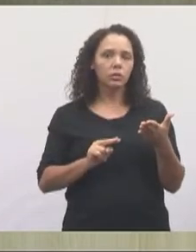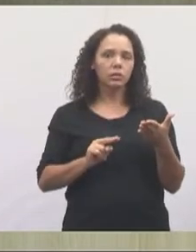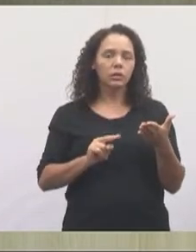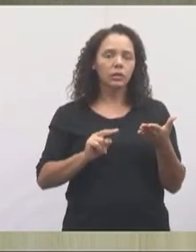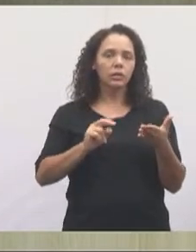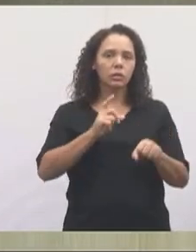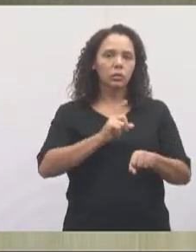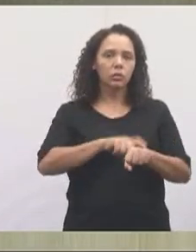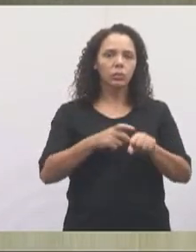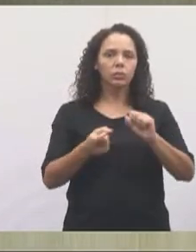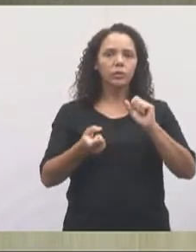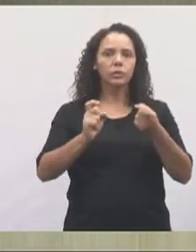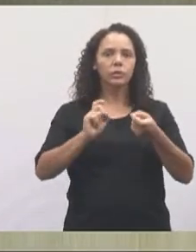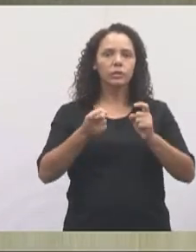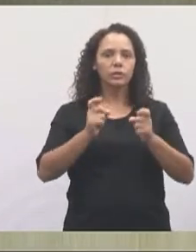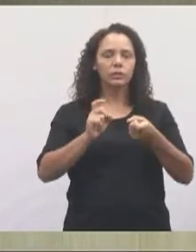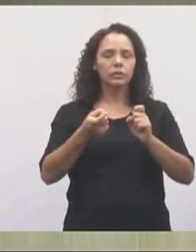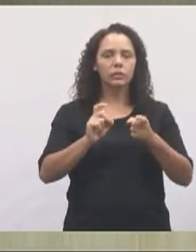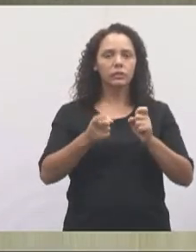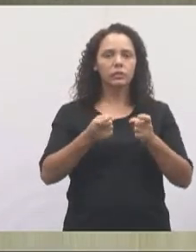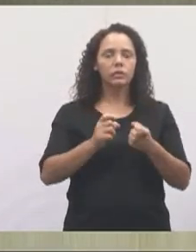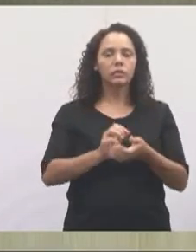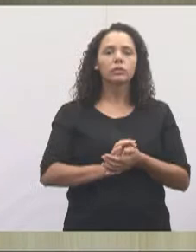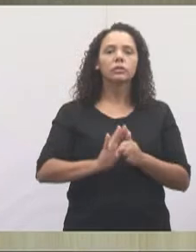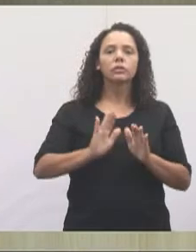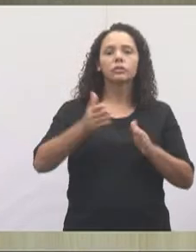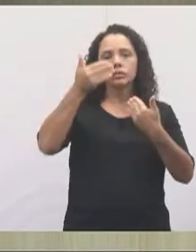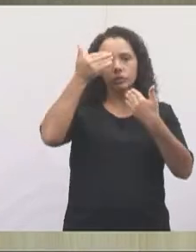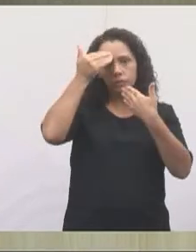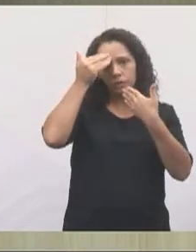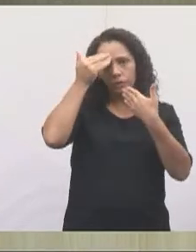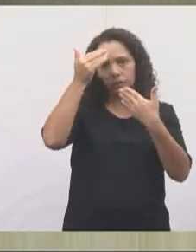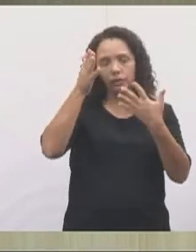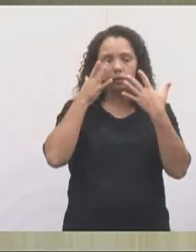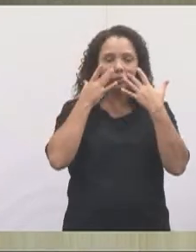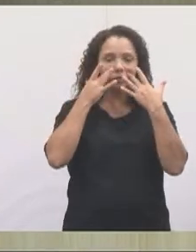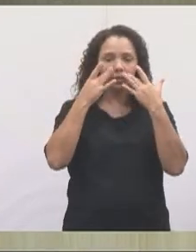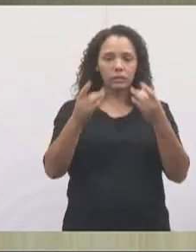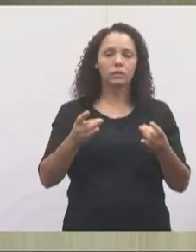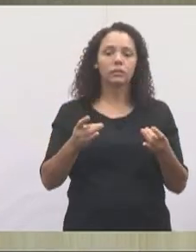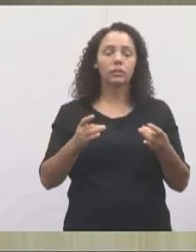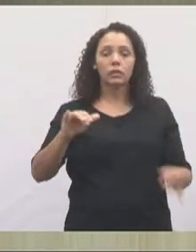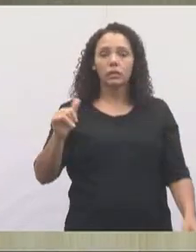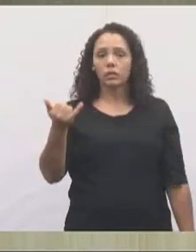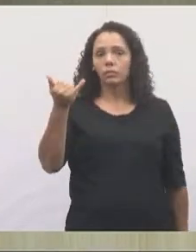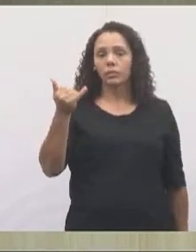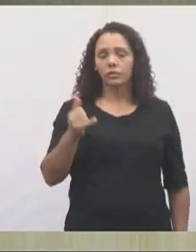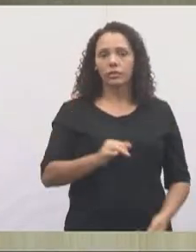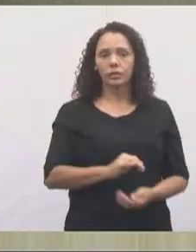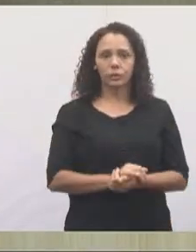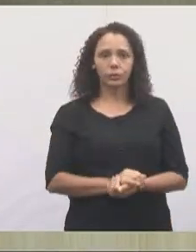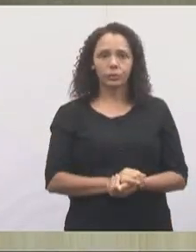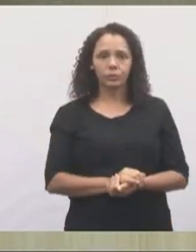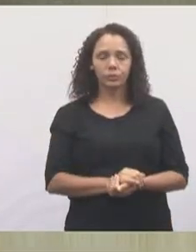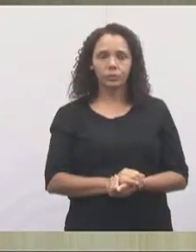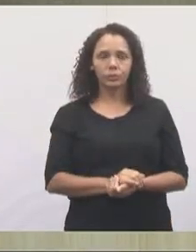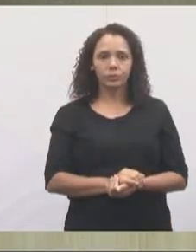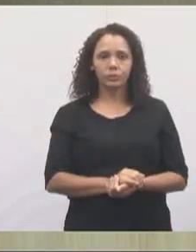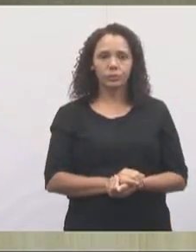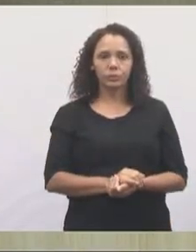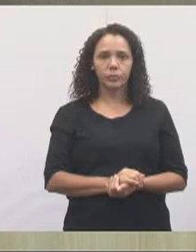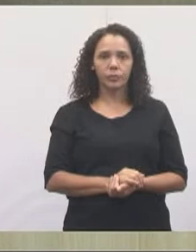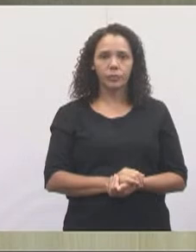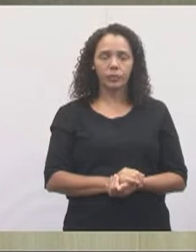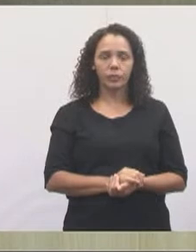sessão ordinária subsequente Agradeço desde já a atenção dispensada E aproveito para renovar meus protestos de